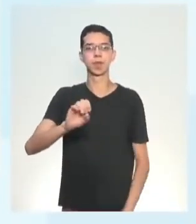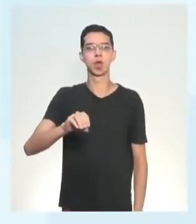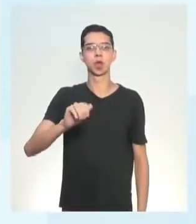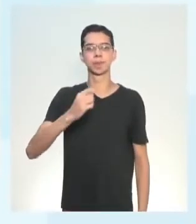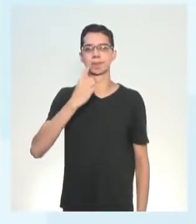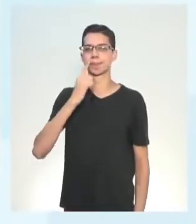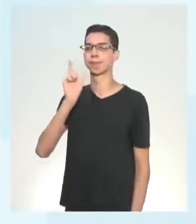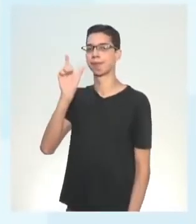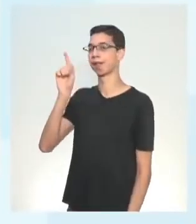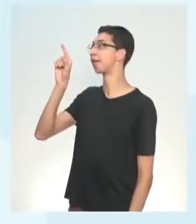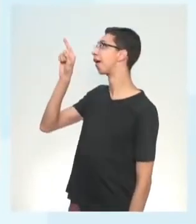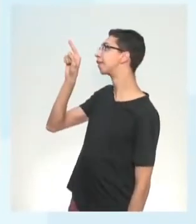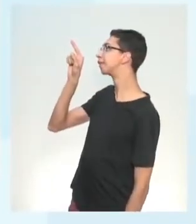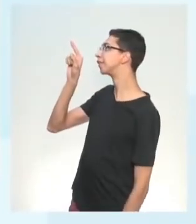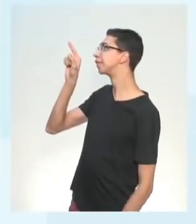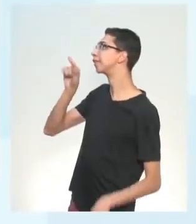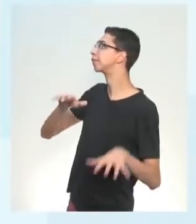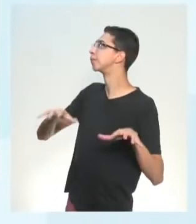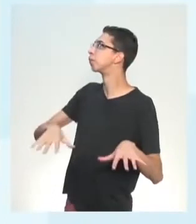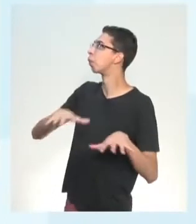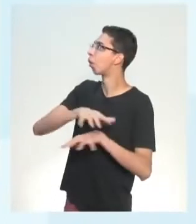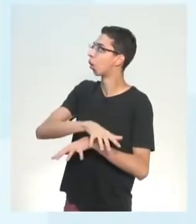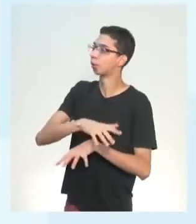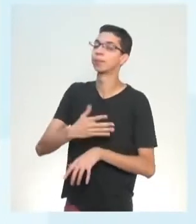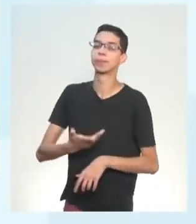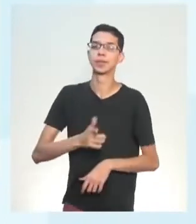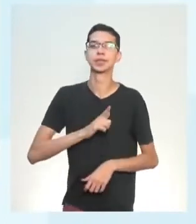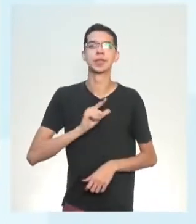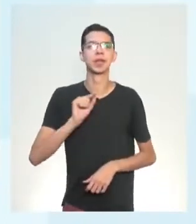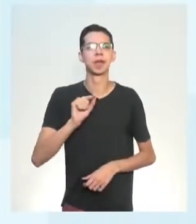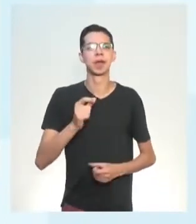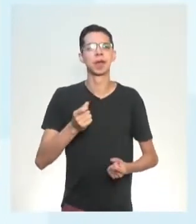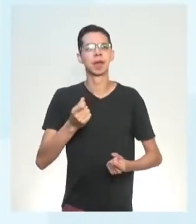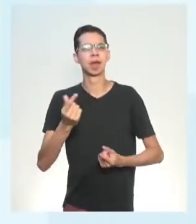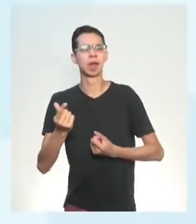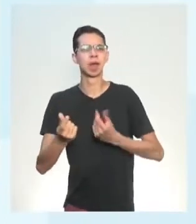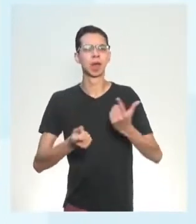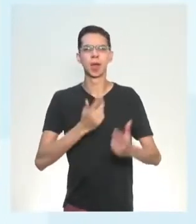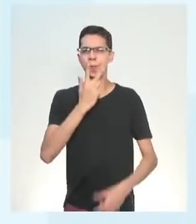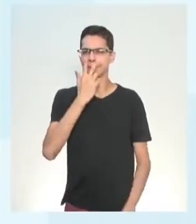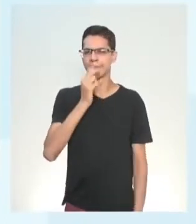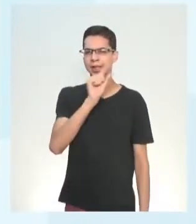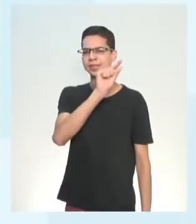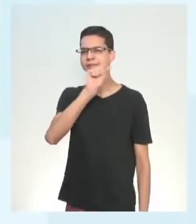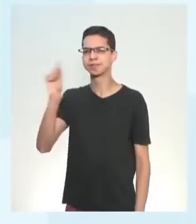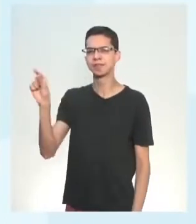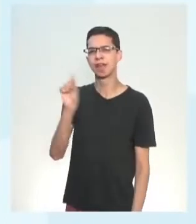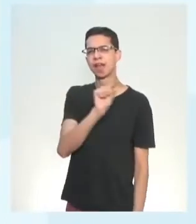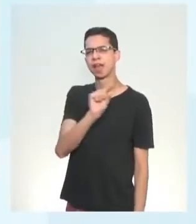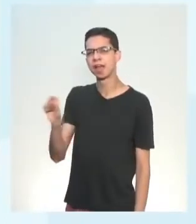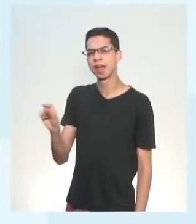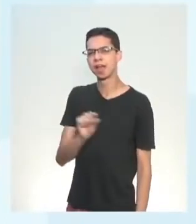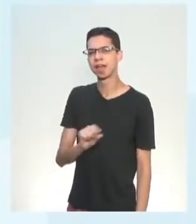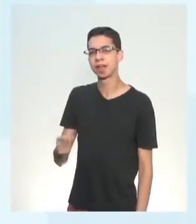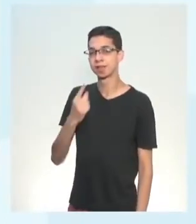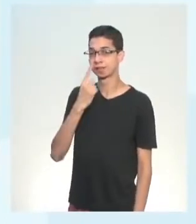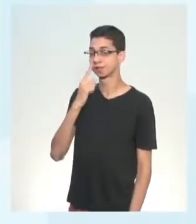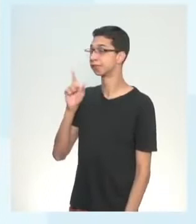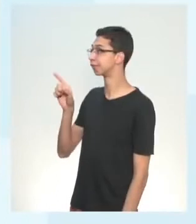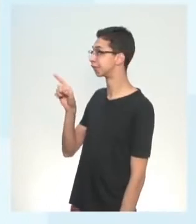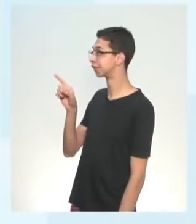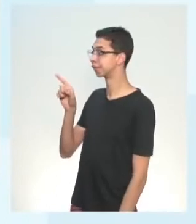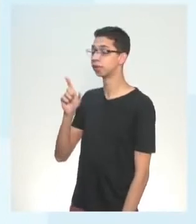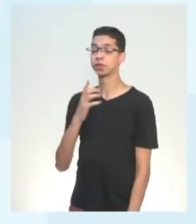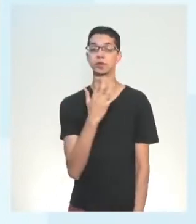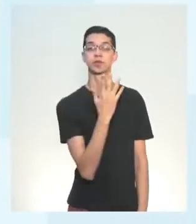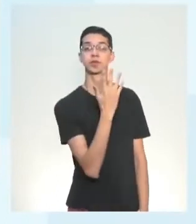rabisco aqui no mapa, tá? Existem algumas faixas assim, né? Então, ó, eu vou ter uma faixa aqui que vai ter um tipo de floresta. Aqui,